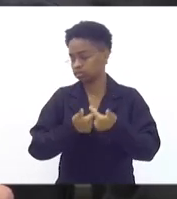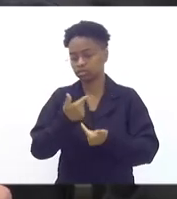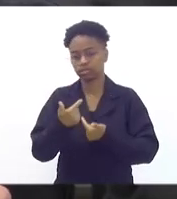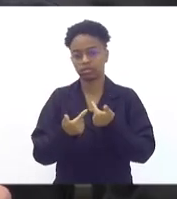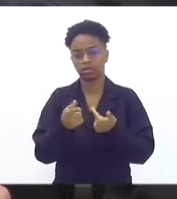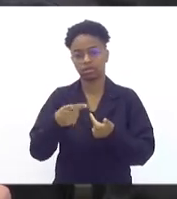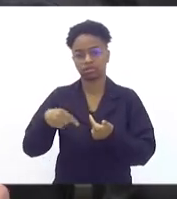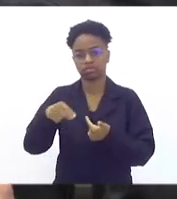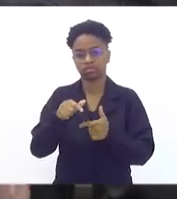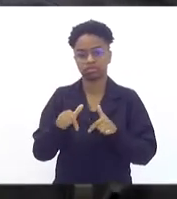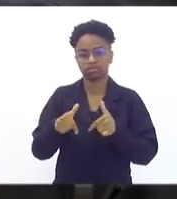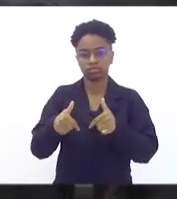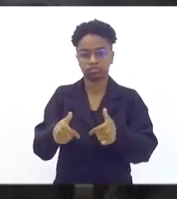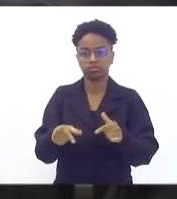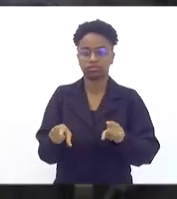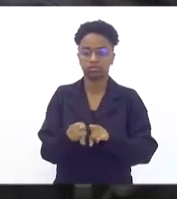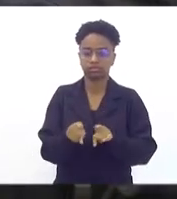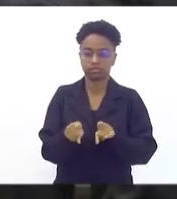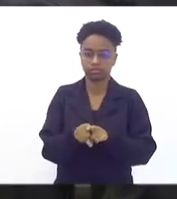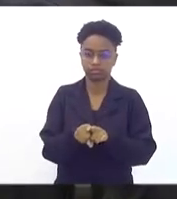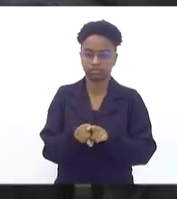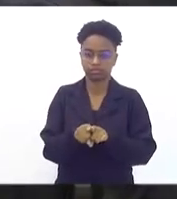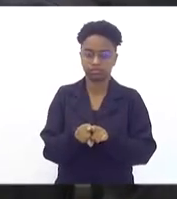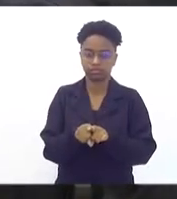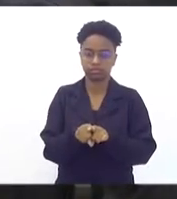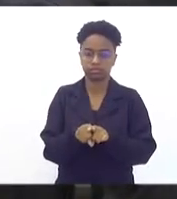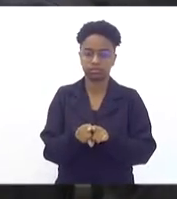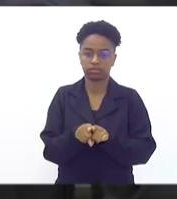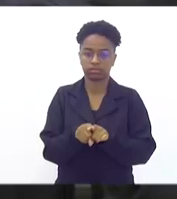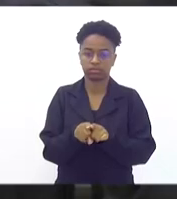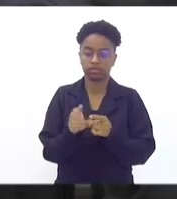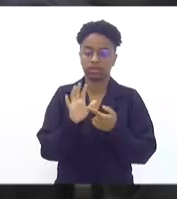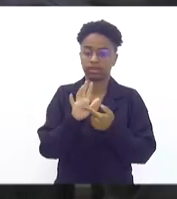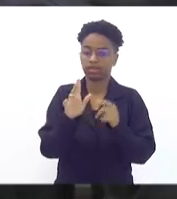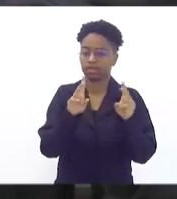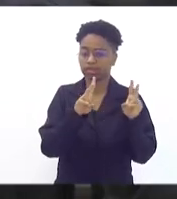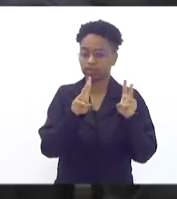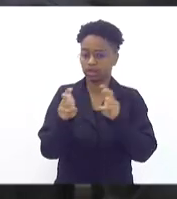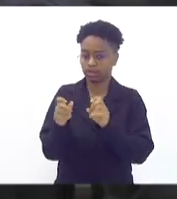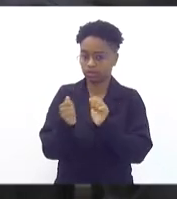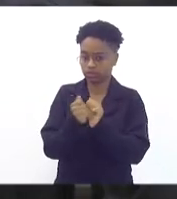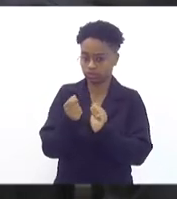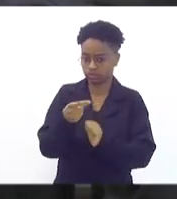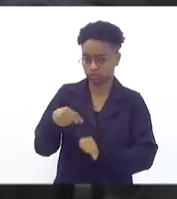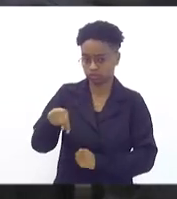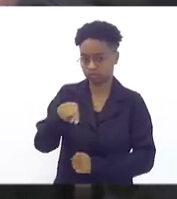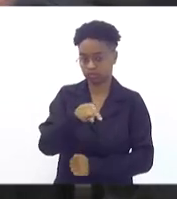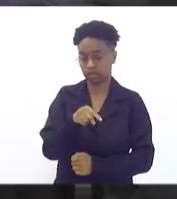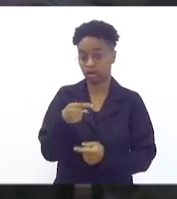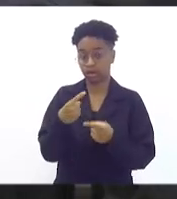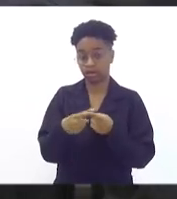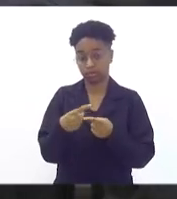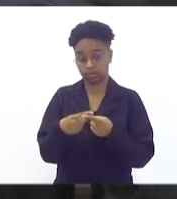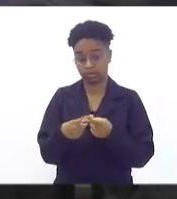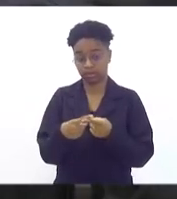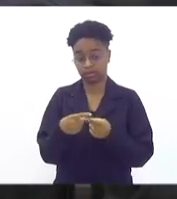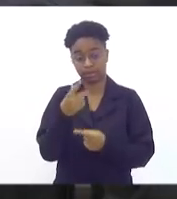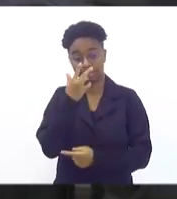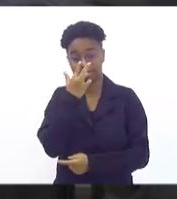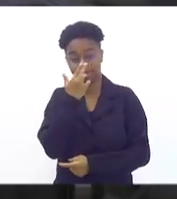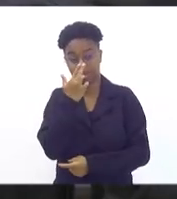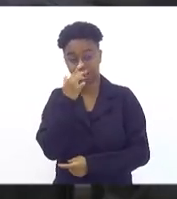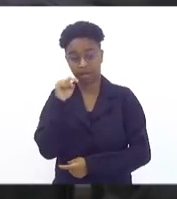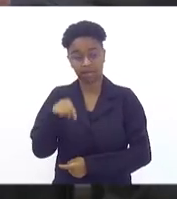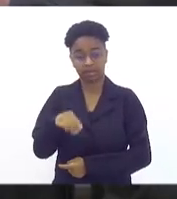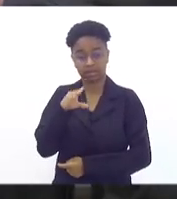fazendo e fazer que dividir um um tema aqui um voto de excelências porque aqui parece que é